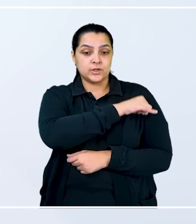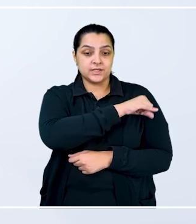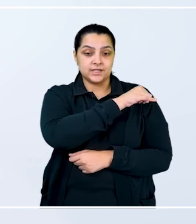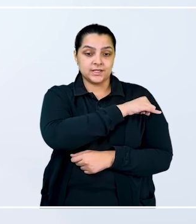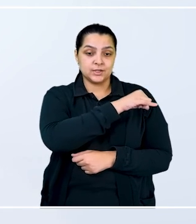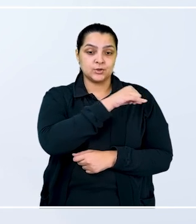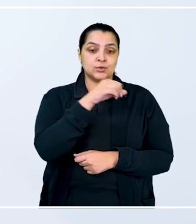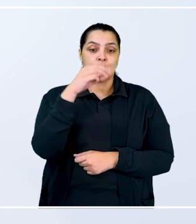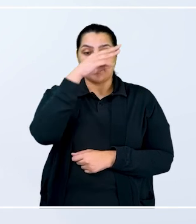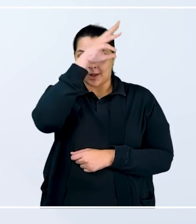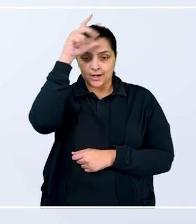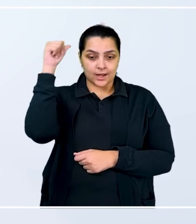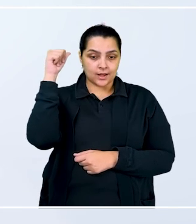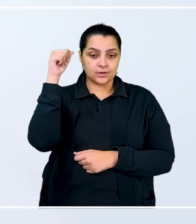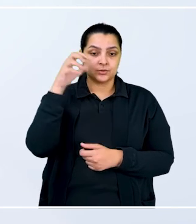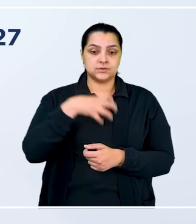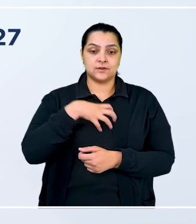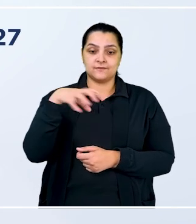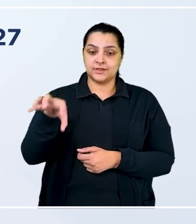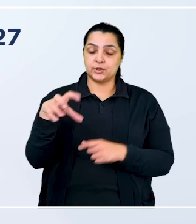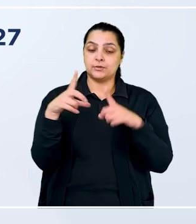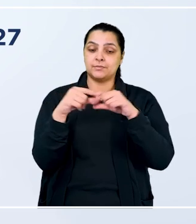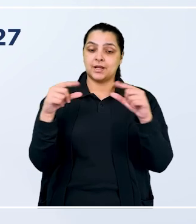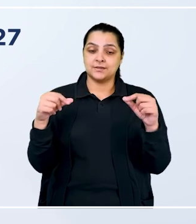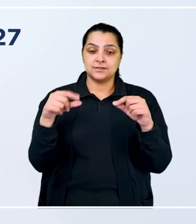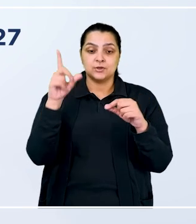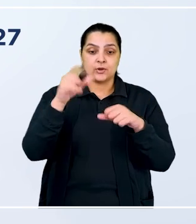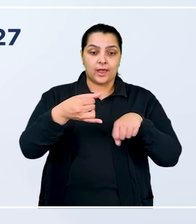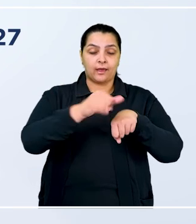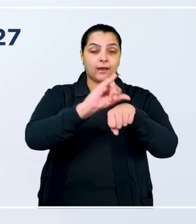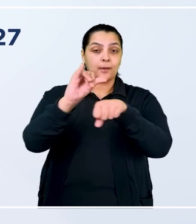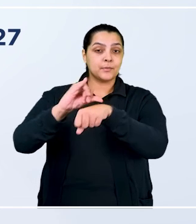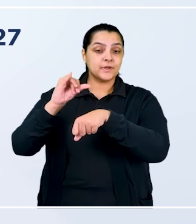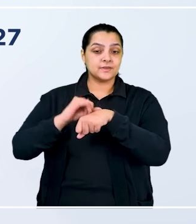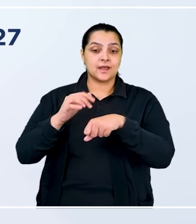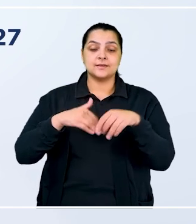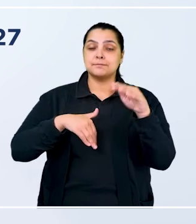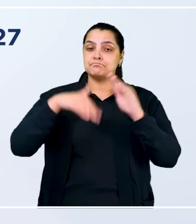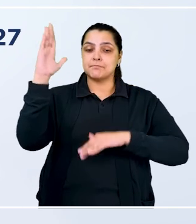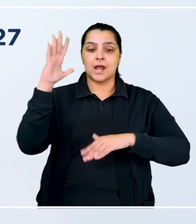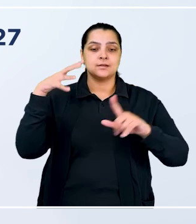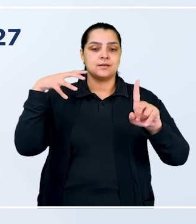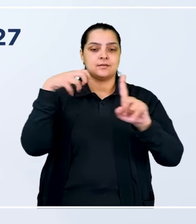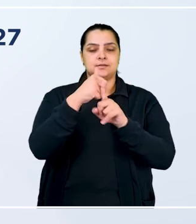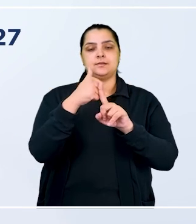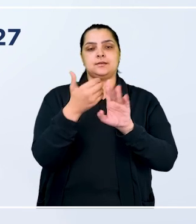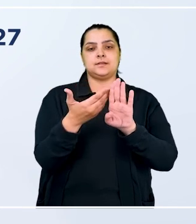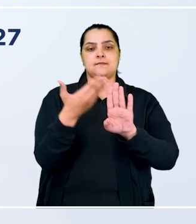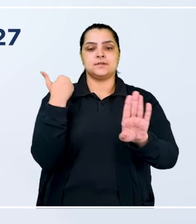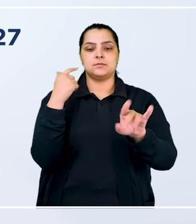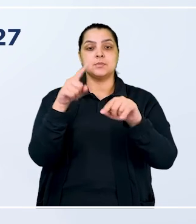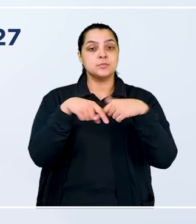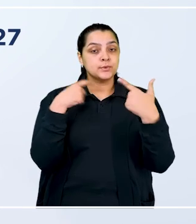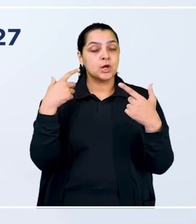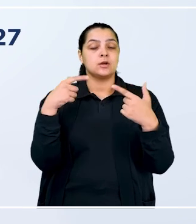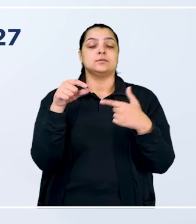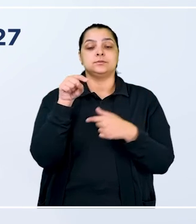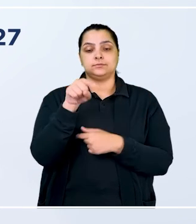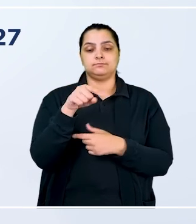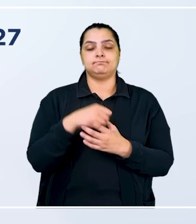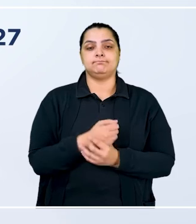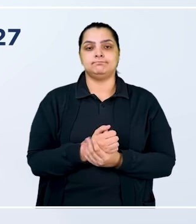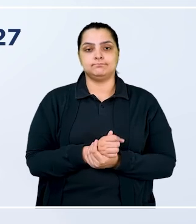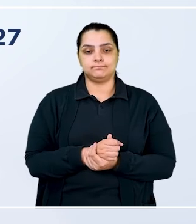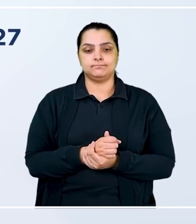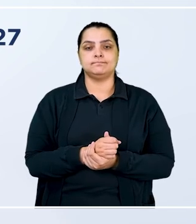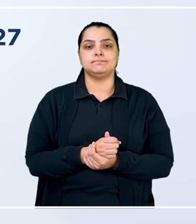Rio de Janeiro, Manaus, Salvador e Brasília são as capitais que mais registraram afastamentos por conta dos